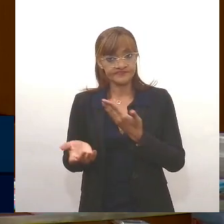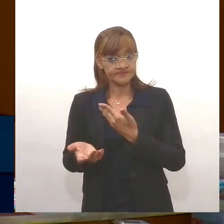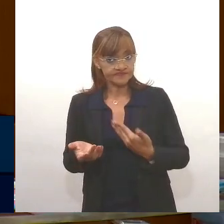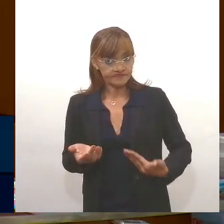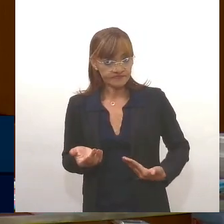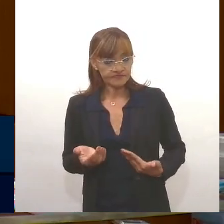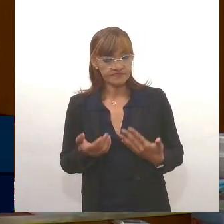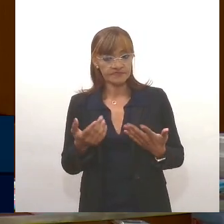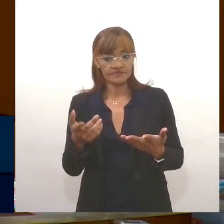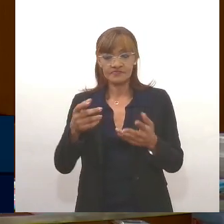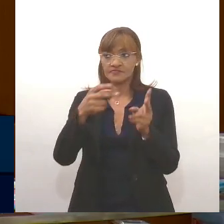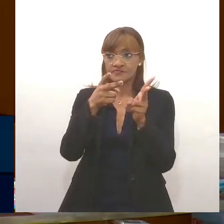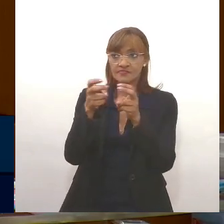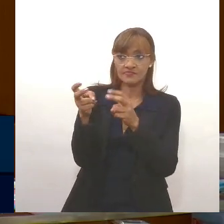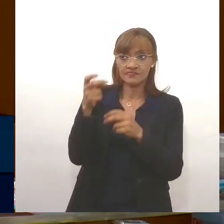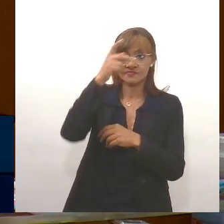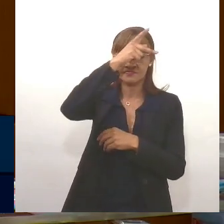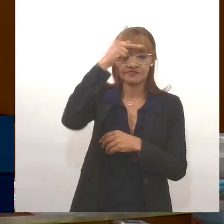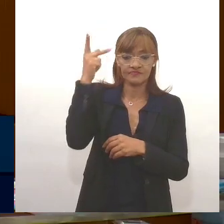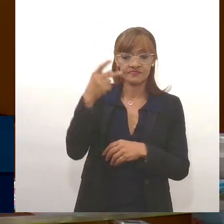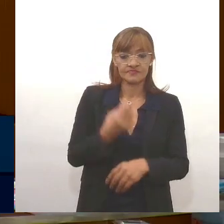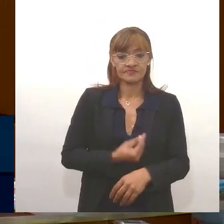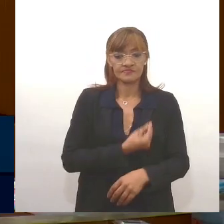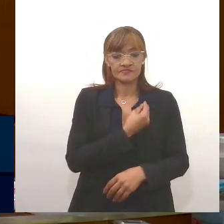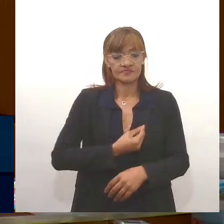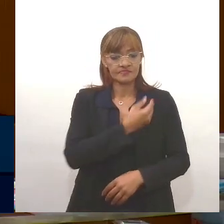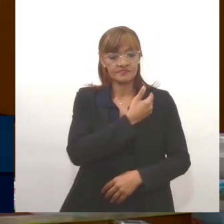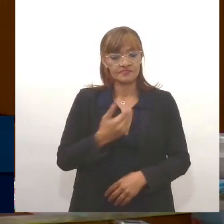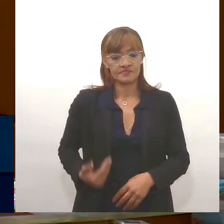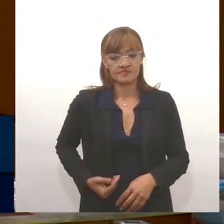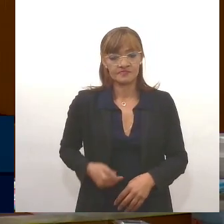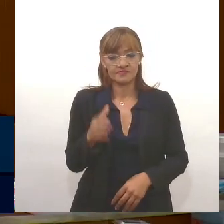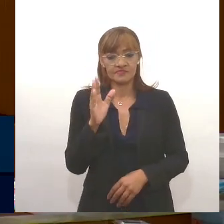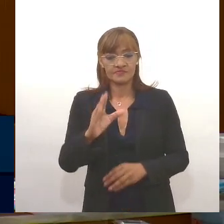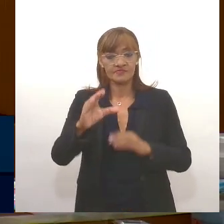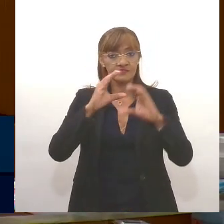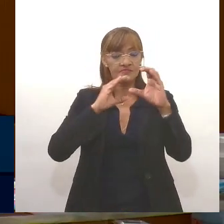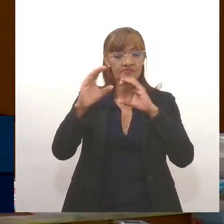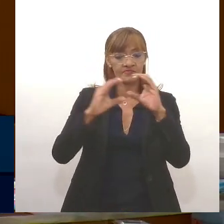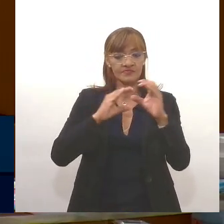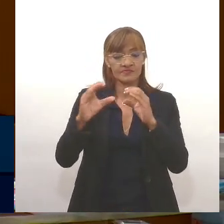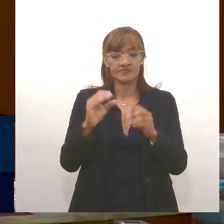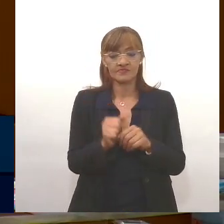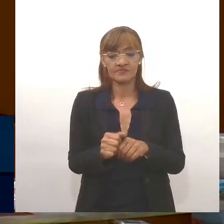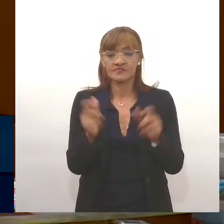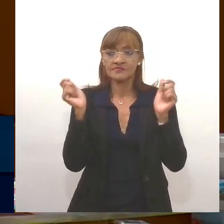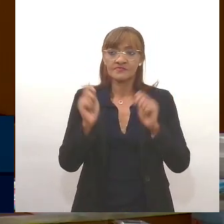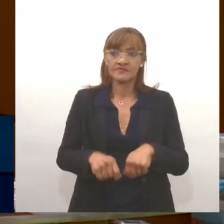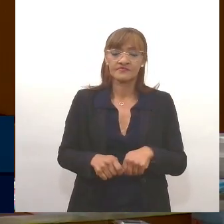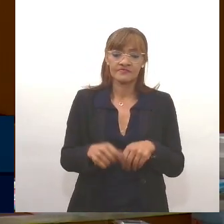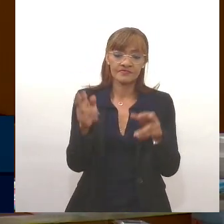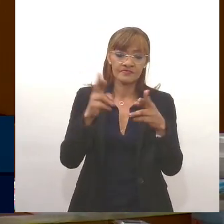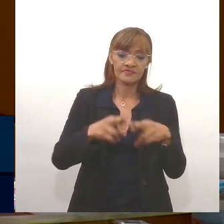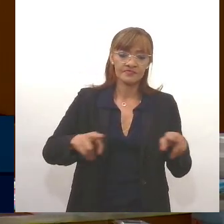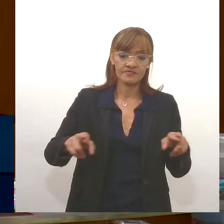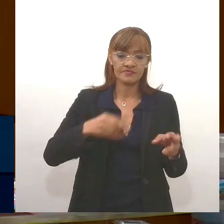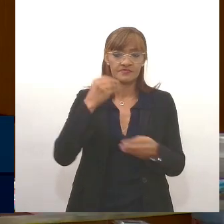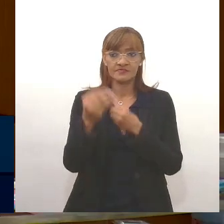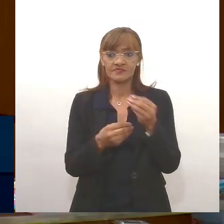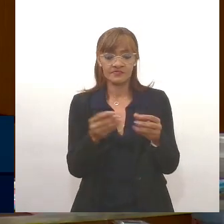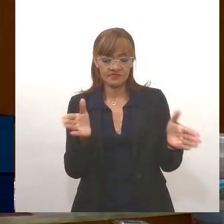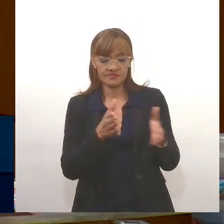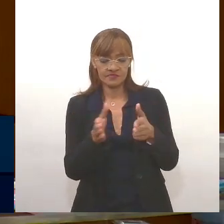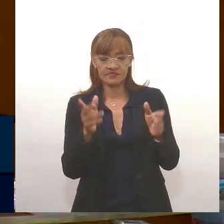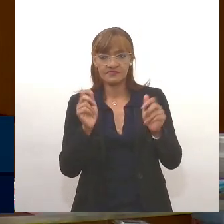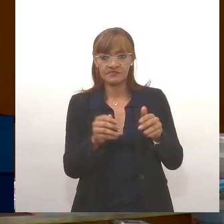estão aqui do governo principalmente da área de comunicação que possa ver né que esse prazo possa estendido seja